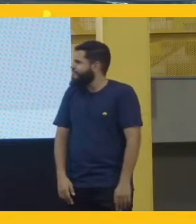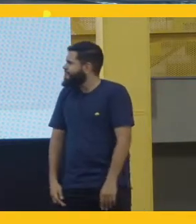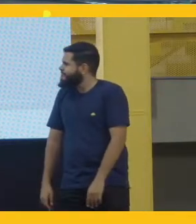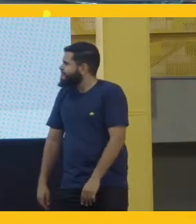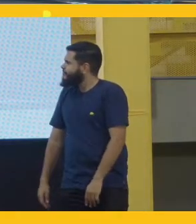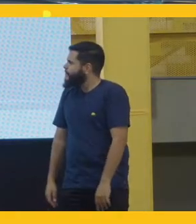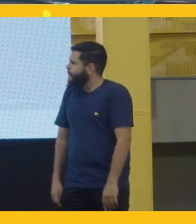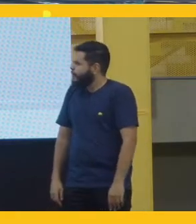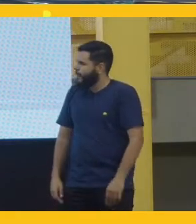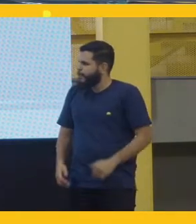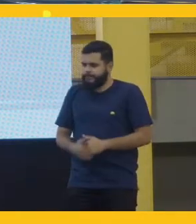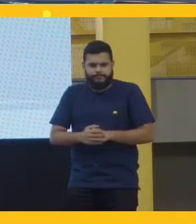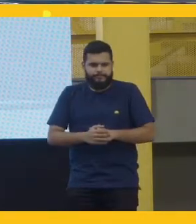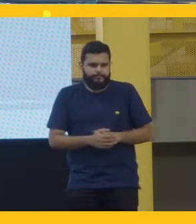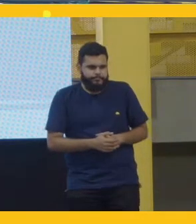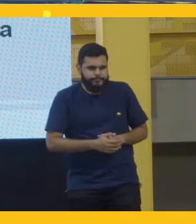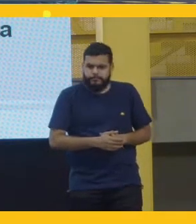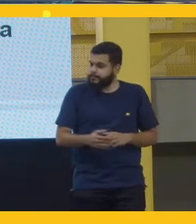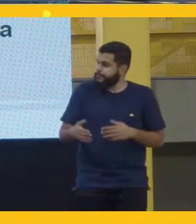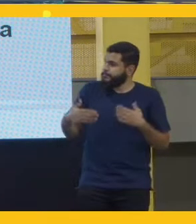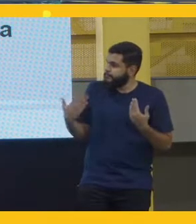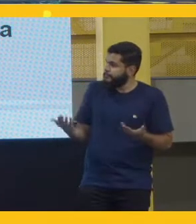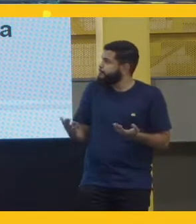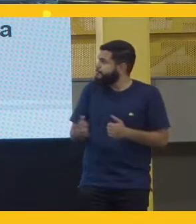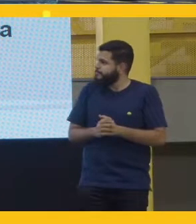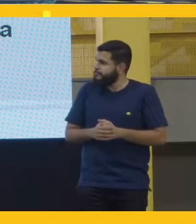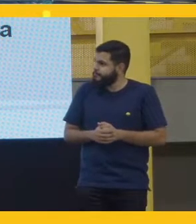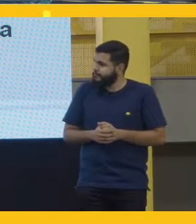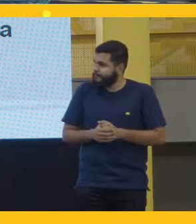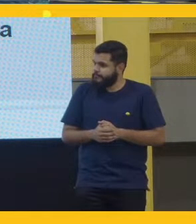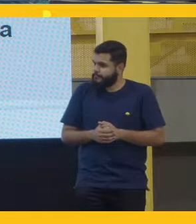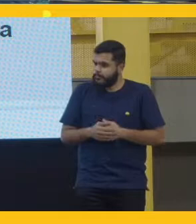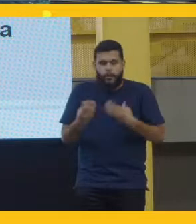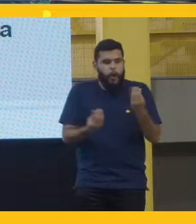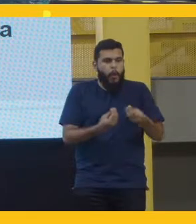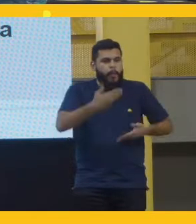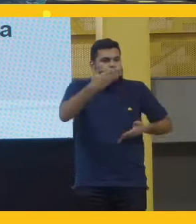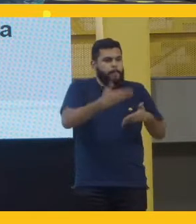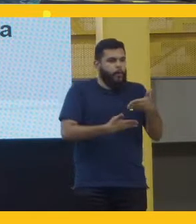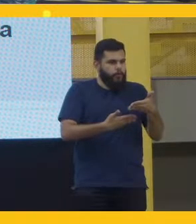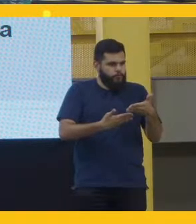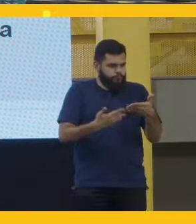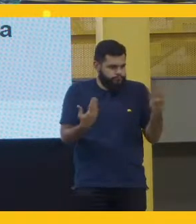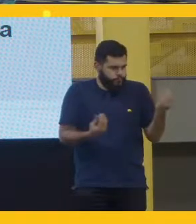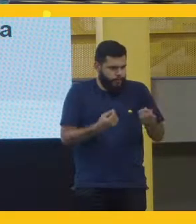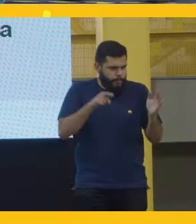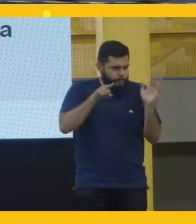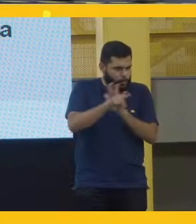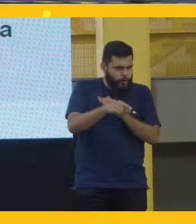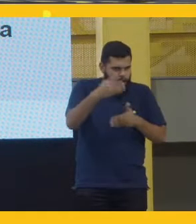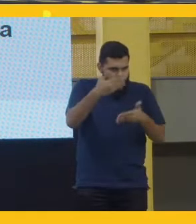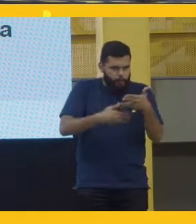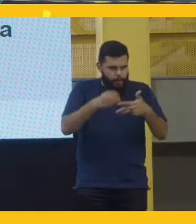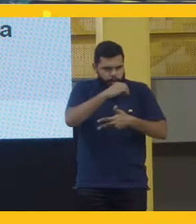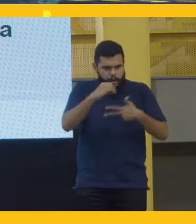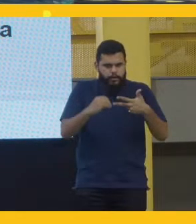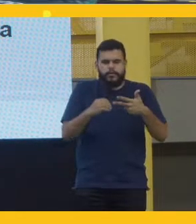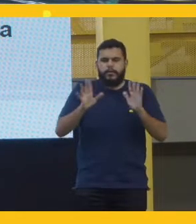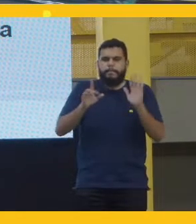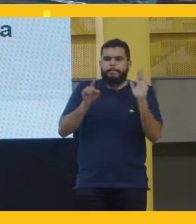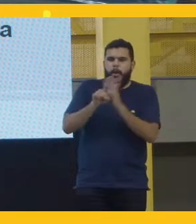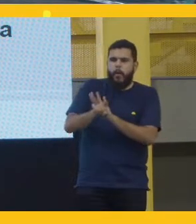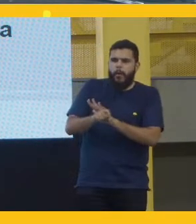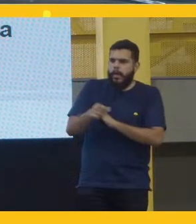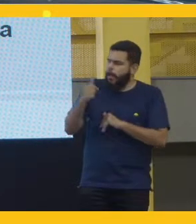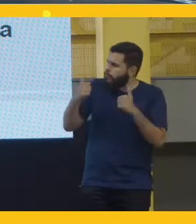que escreve aí bonitinho. Bom, vamos ver como é que isso cai no Enem. Talvez vocês estejam se perguntando, Douglas, eu